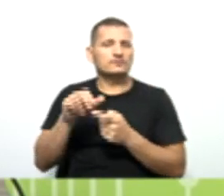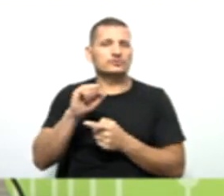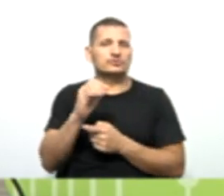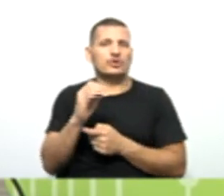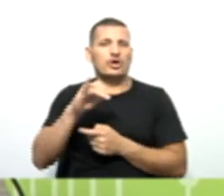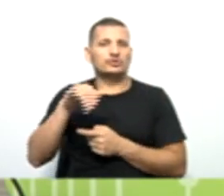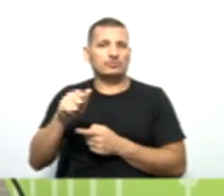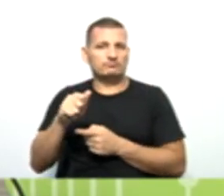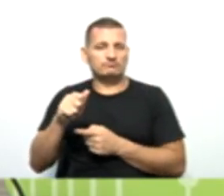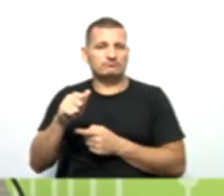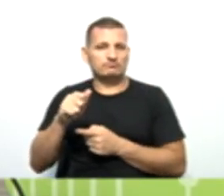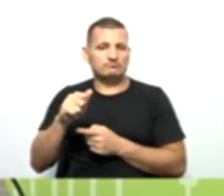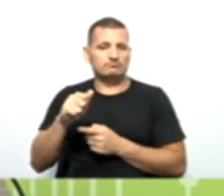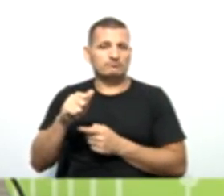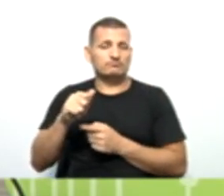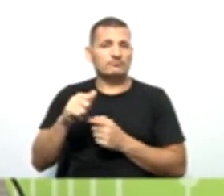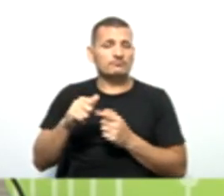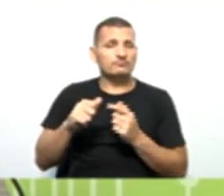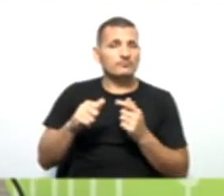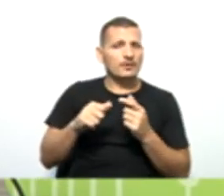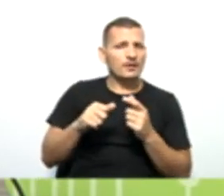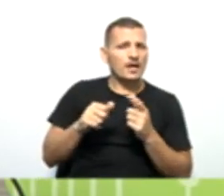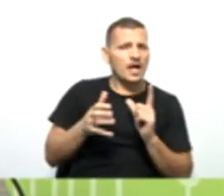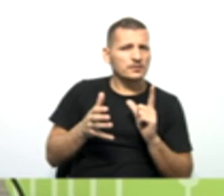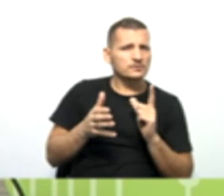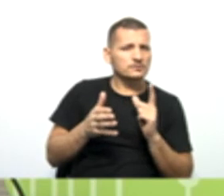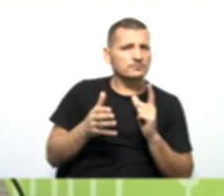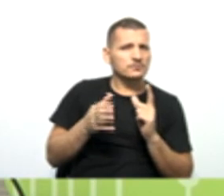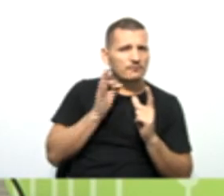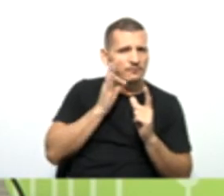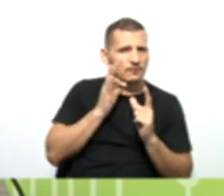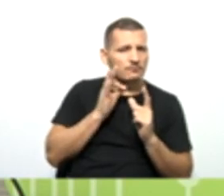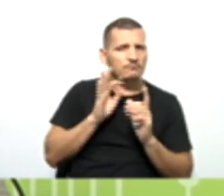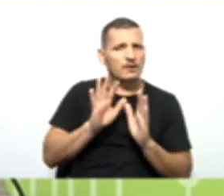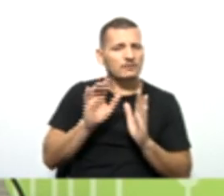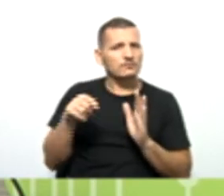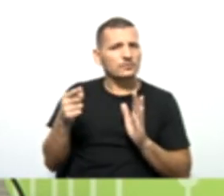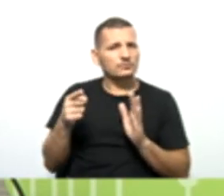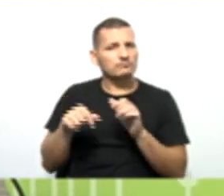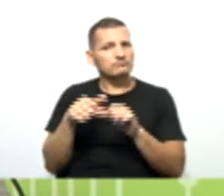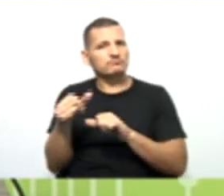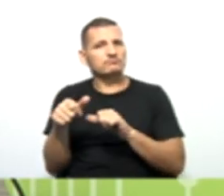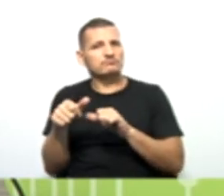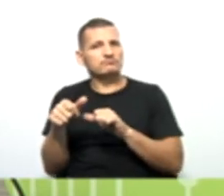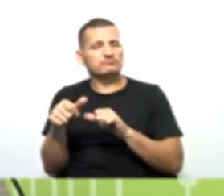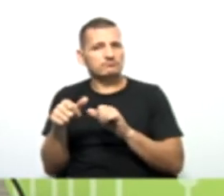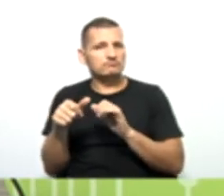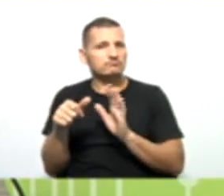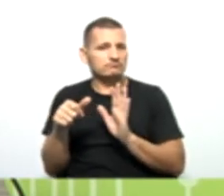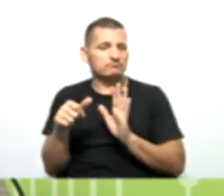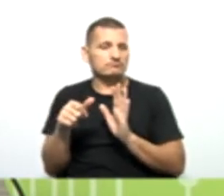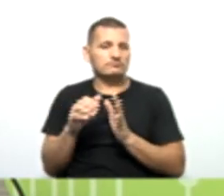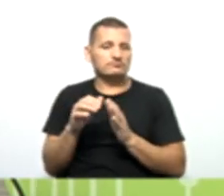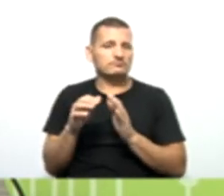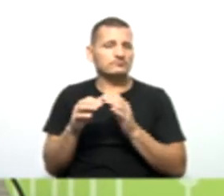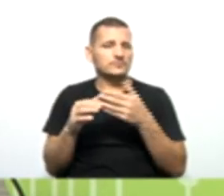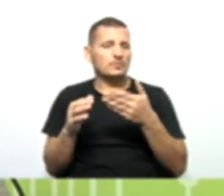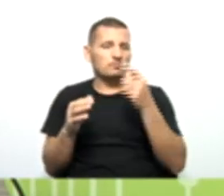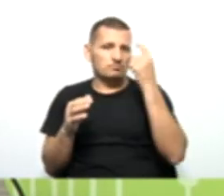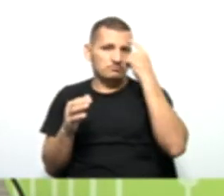momento a gente está precisando para café porque os cooperados trabalham com café. Mas já acende aquele alerta, né? Então, opa, se a gente vai